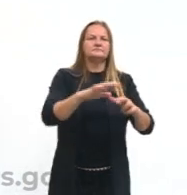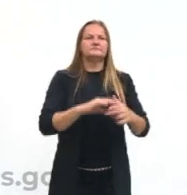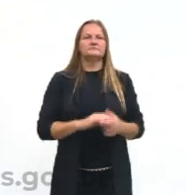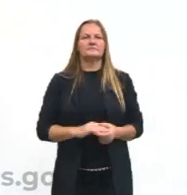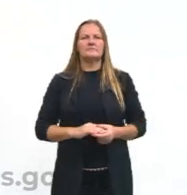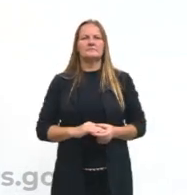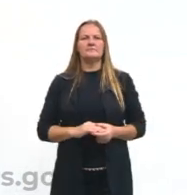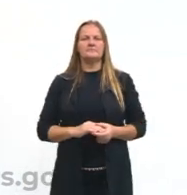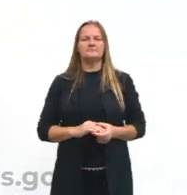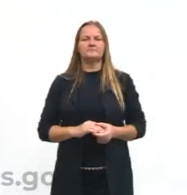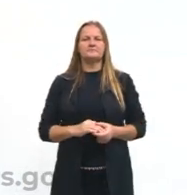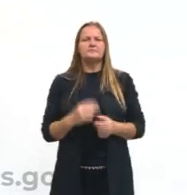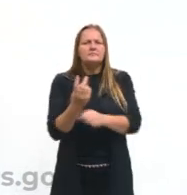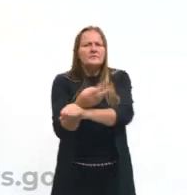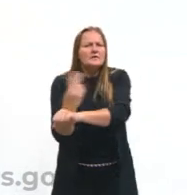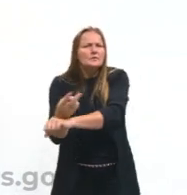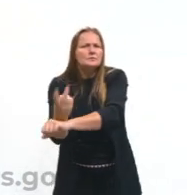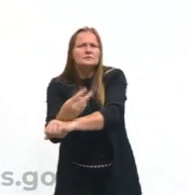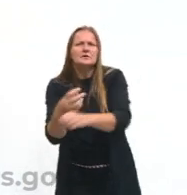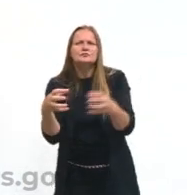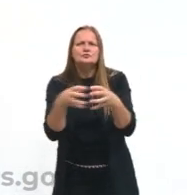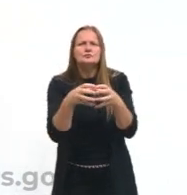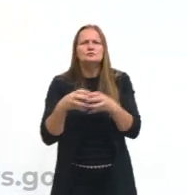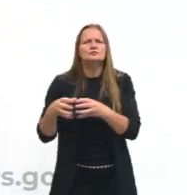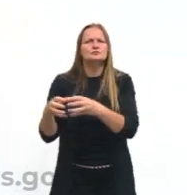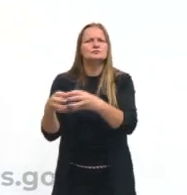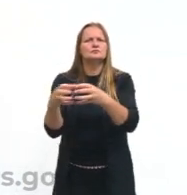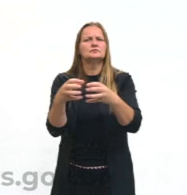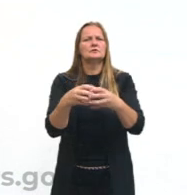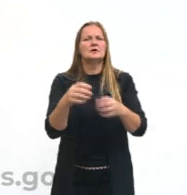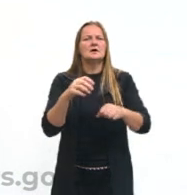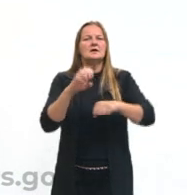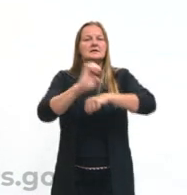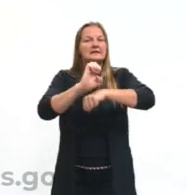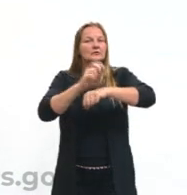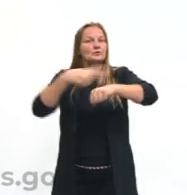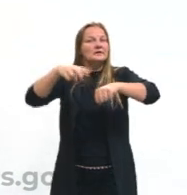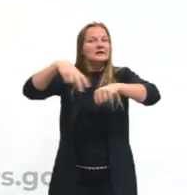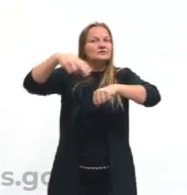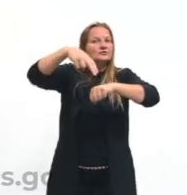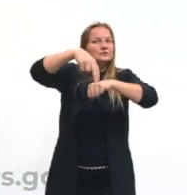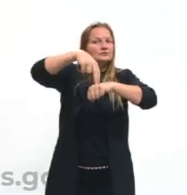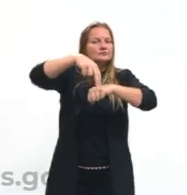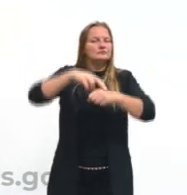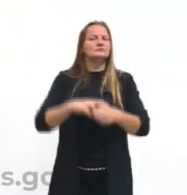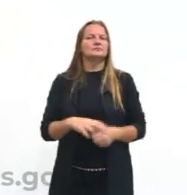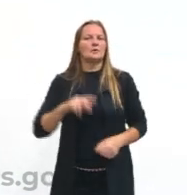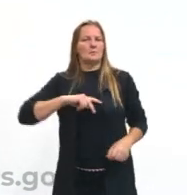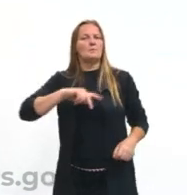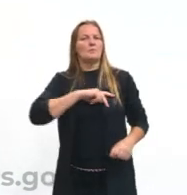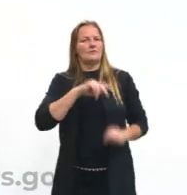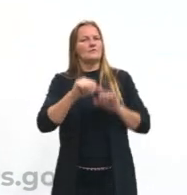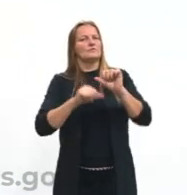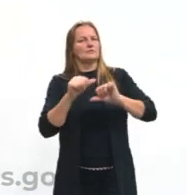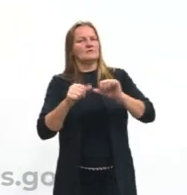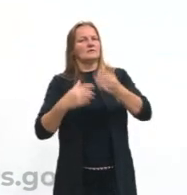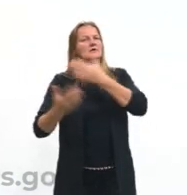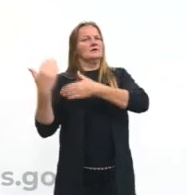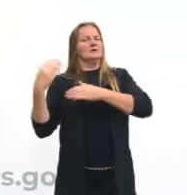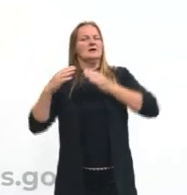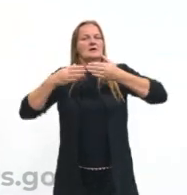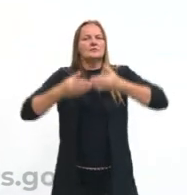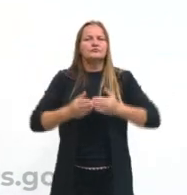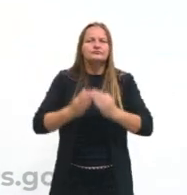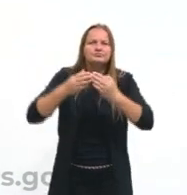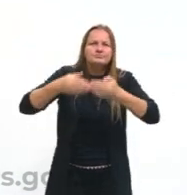povo começa a tentar buscar a formar o Estado Nacional onde tem aquele povo você mesma mudança para época as